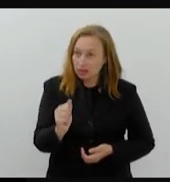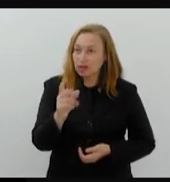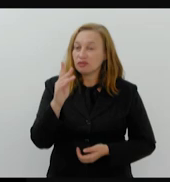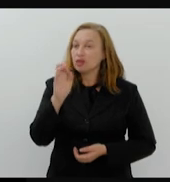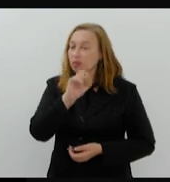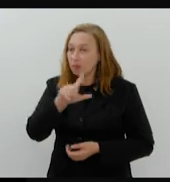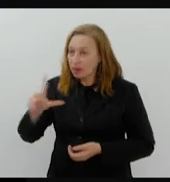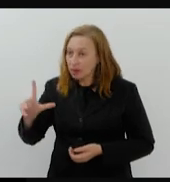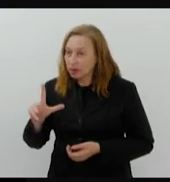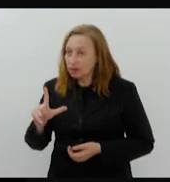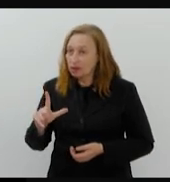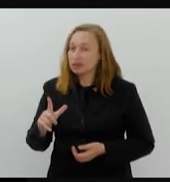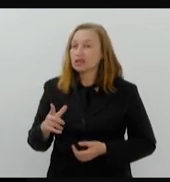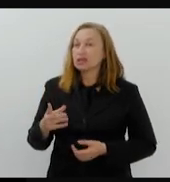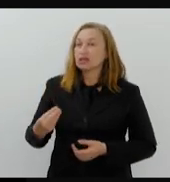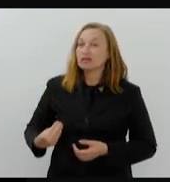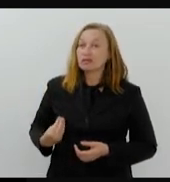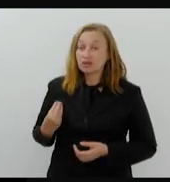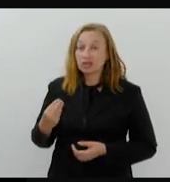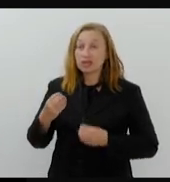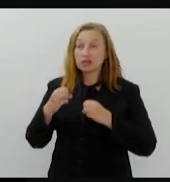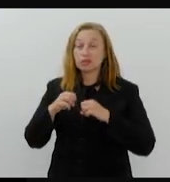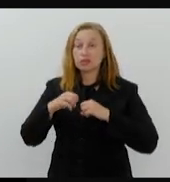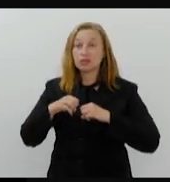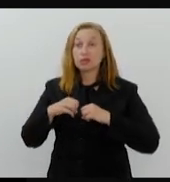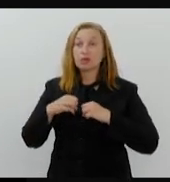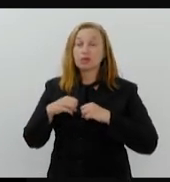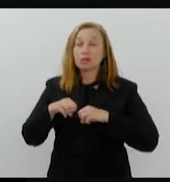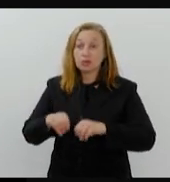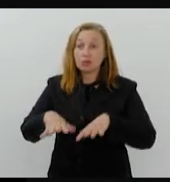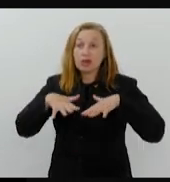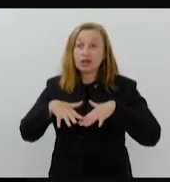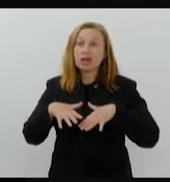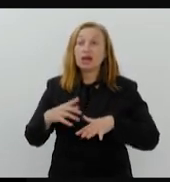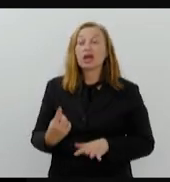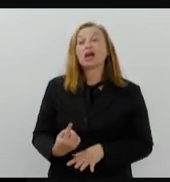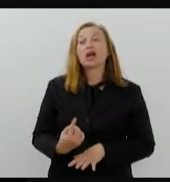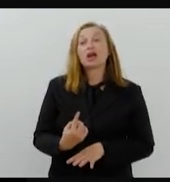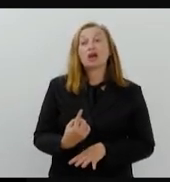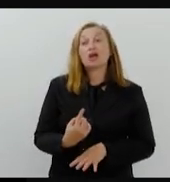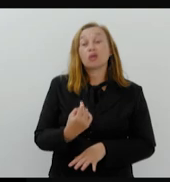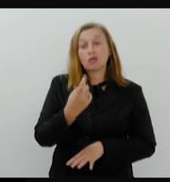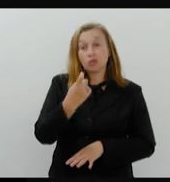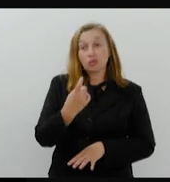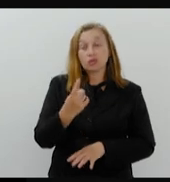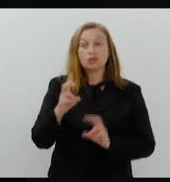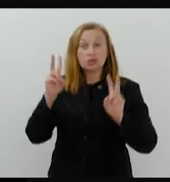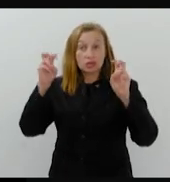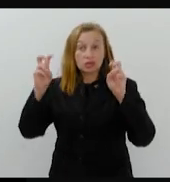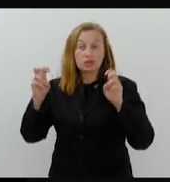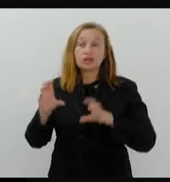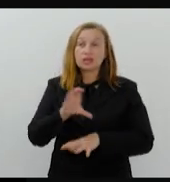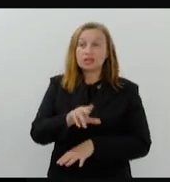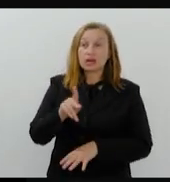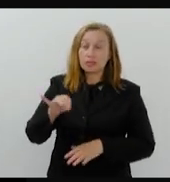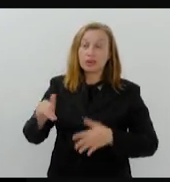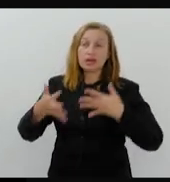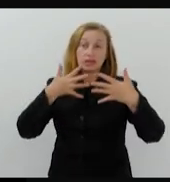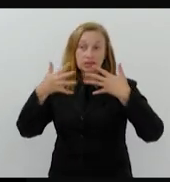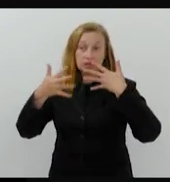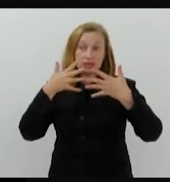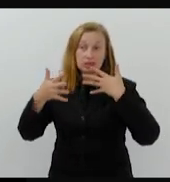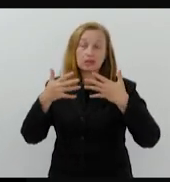Poubel estiverem presentes, essa é uma das questões que a CPI da Transparência